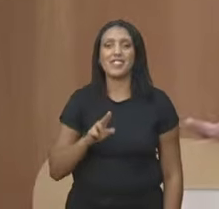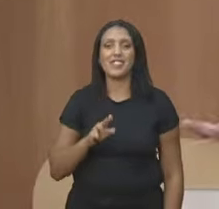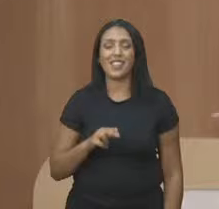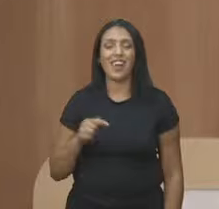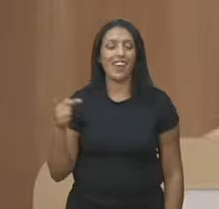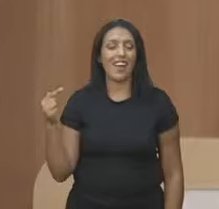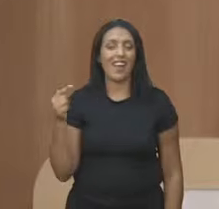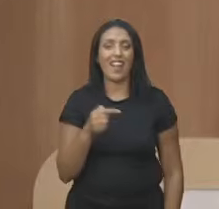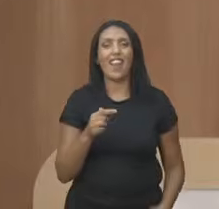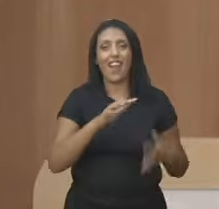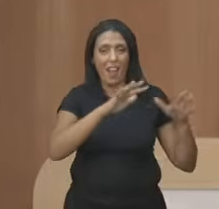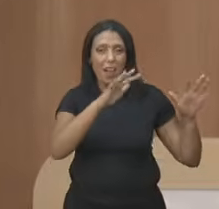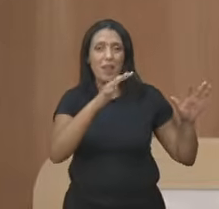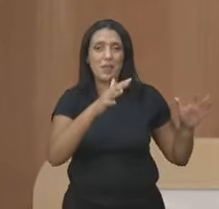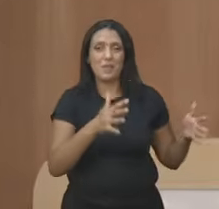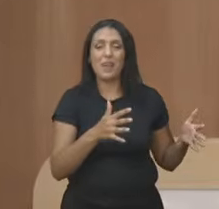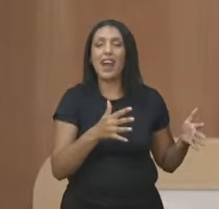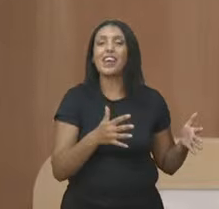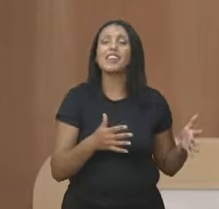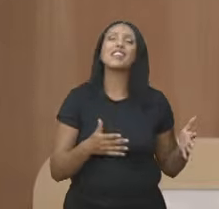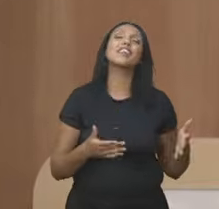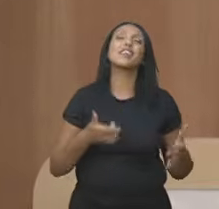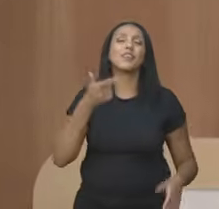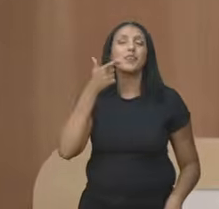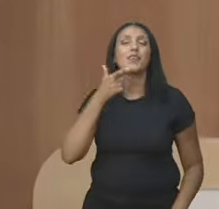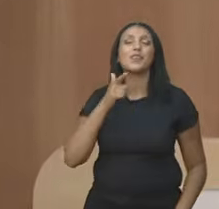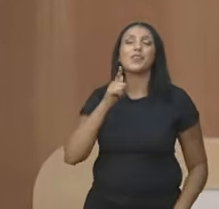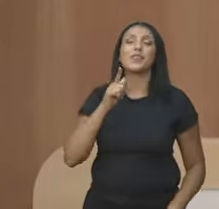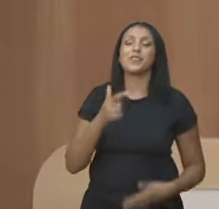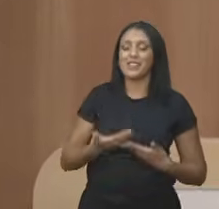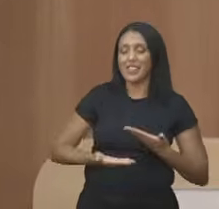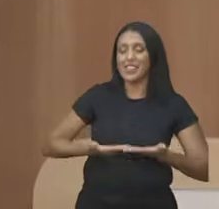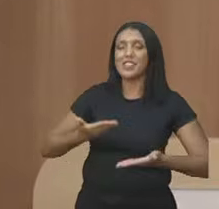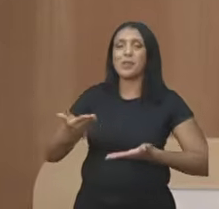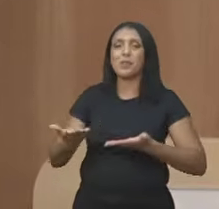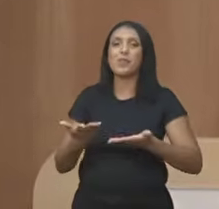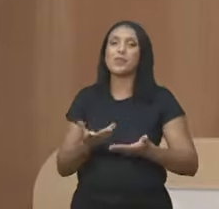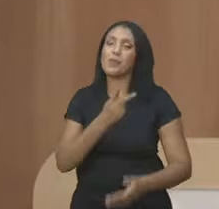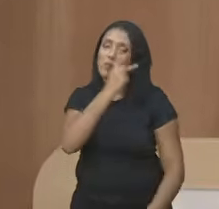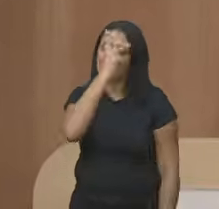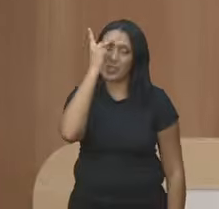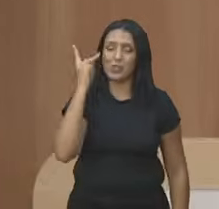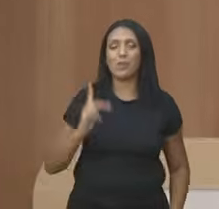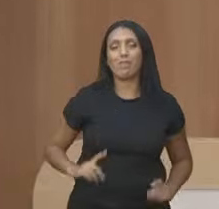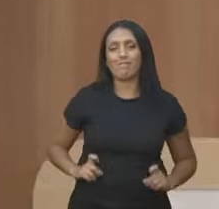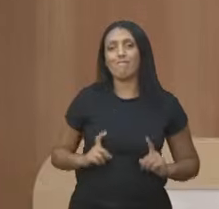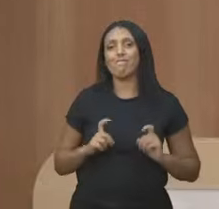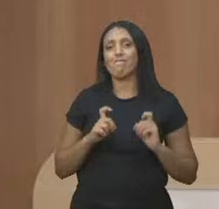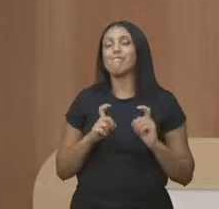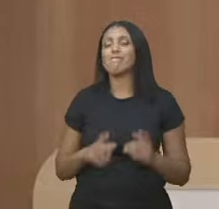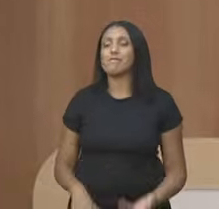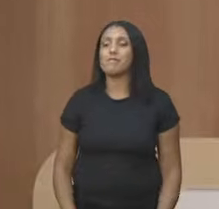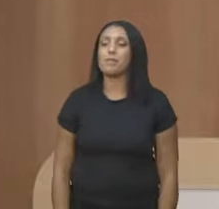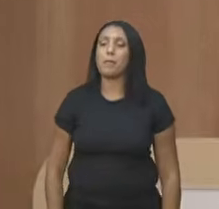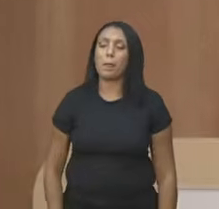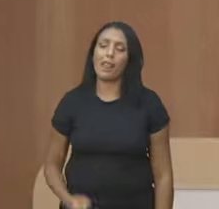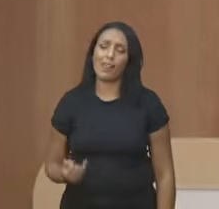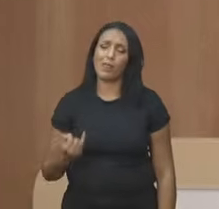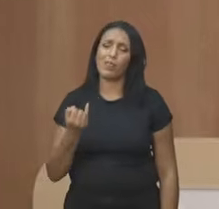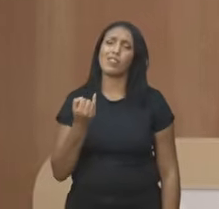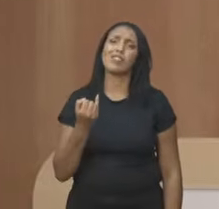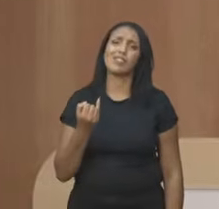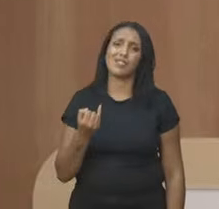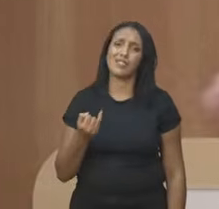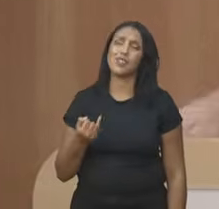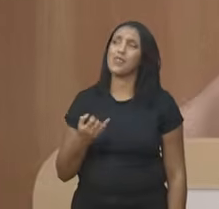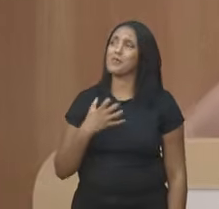realizados totalmente de graça aqui na rede municipal. E, Luiz Flávio, isso é muito importante para mim, porque no ano passado,